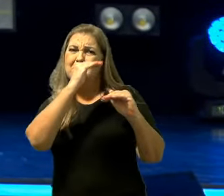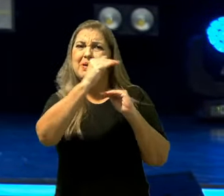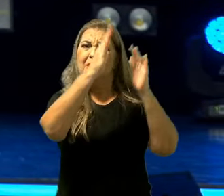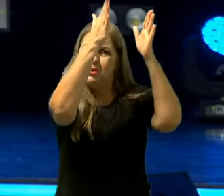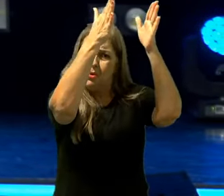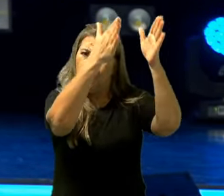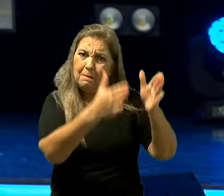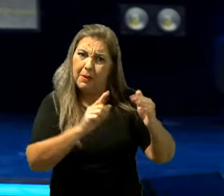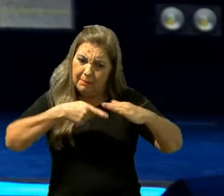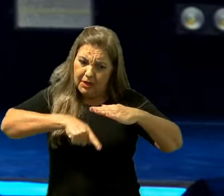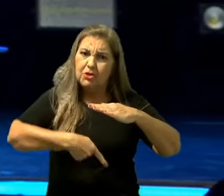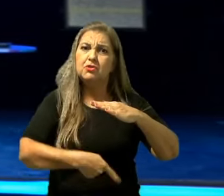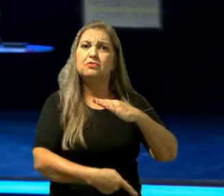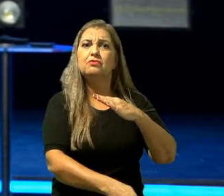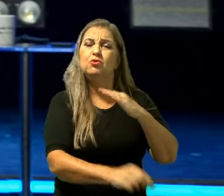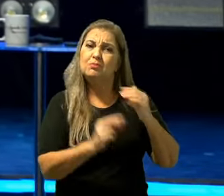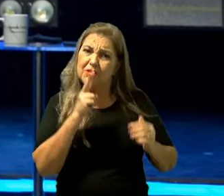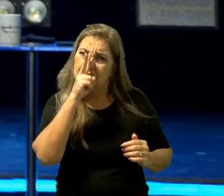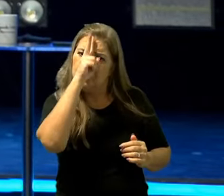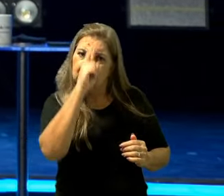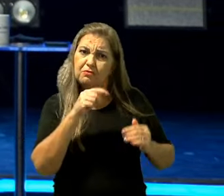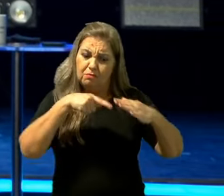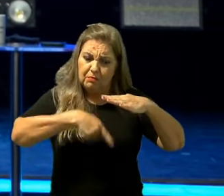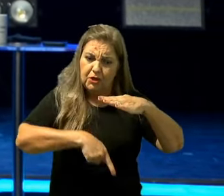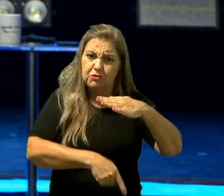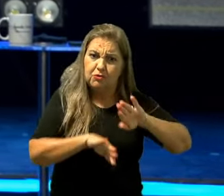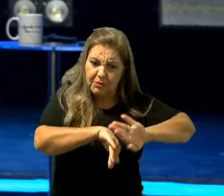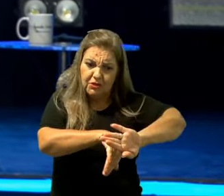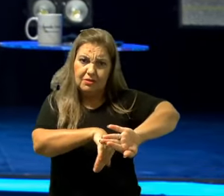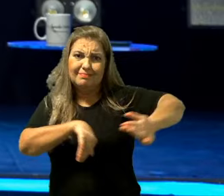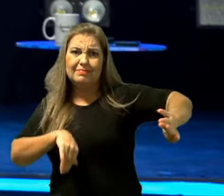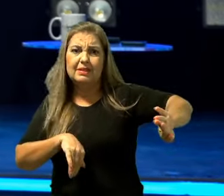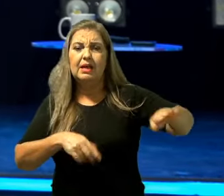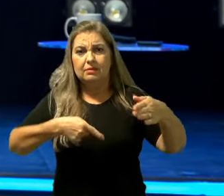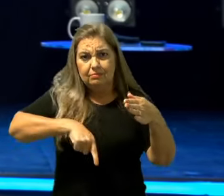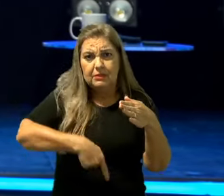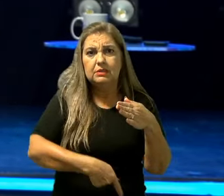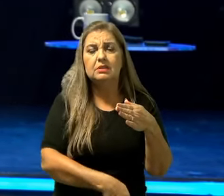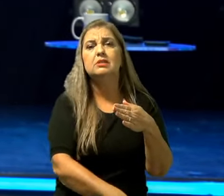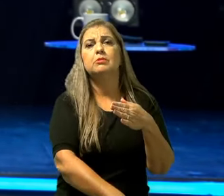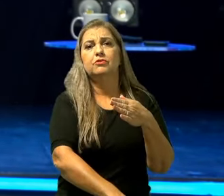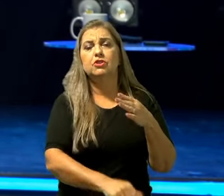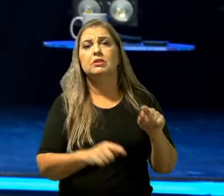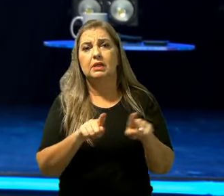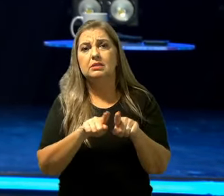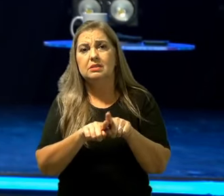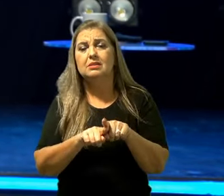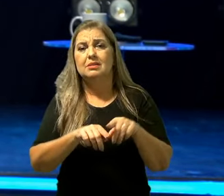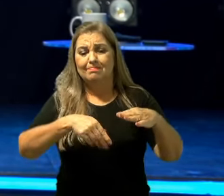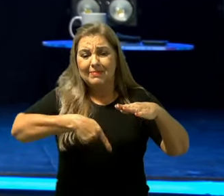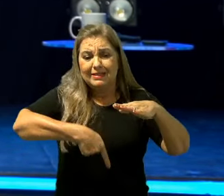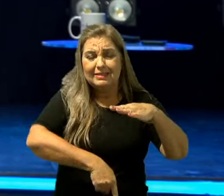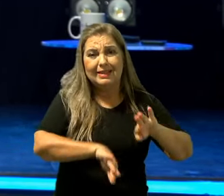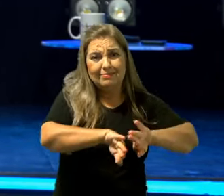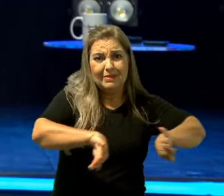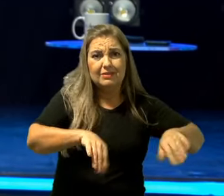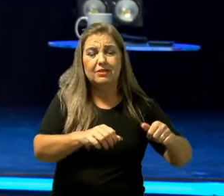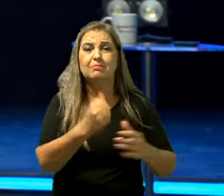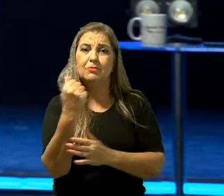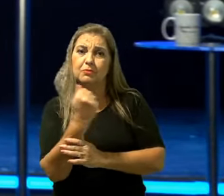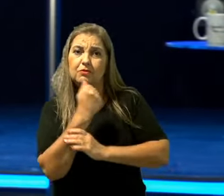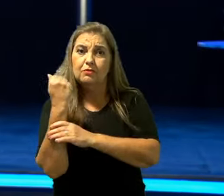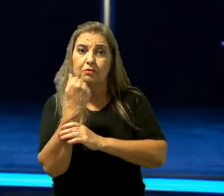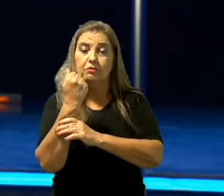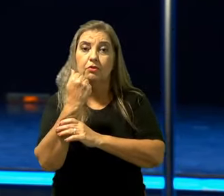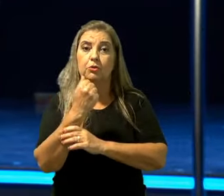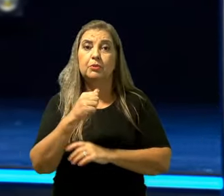mais fundo tem que ser o alicerce, mais larga tem que ser a profundidade ali, mais largo o alicerce e tal, porque